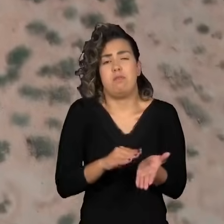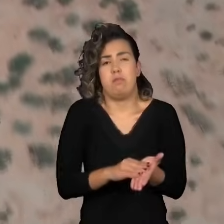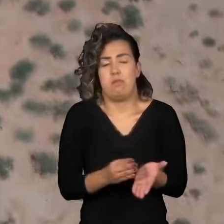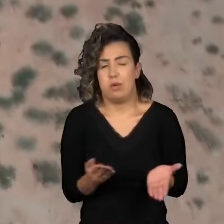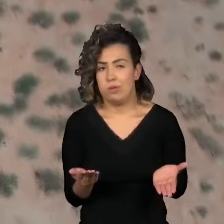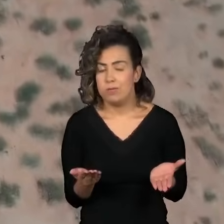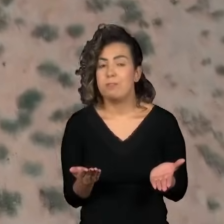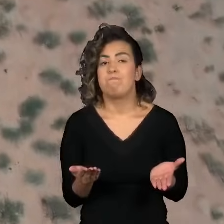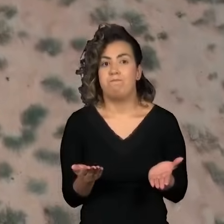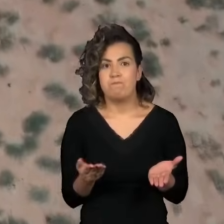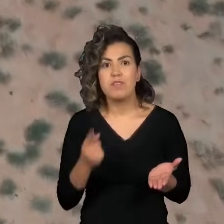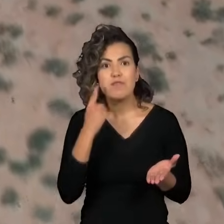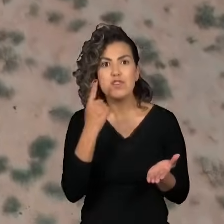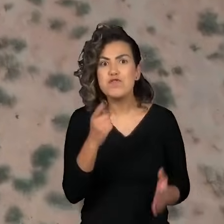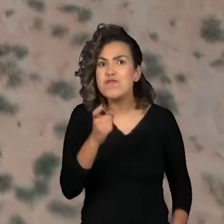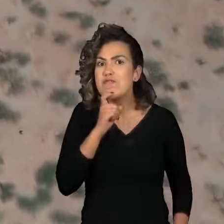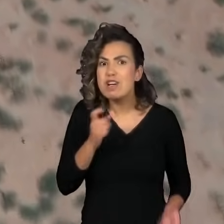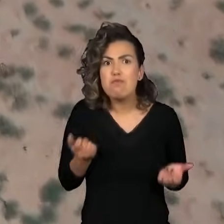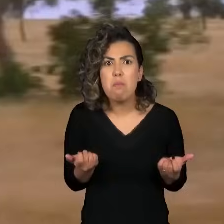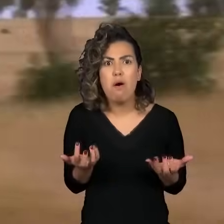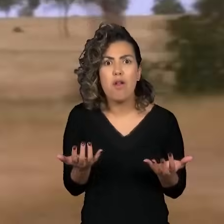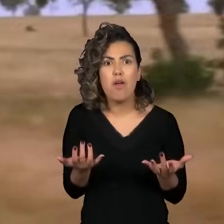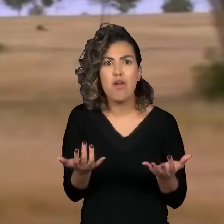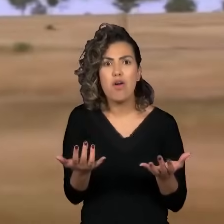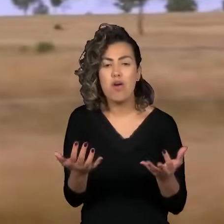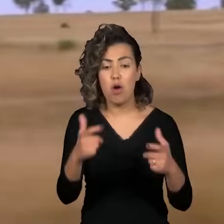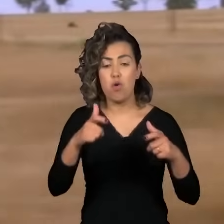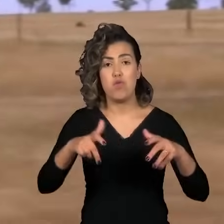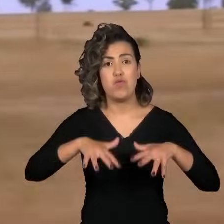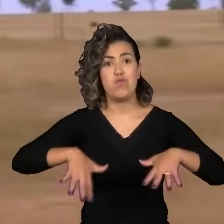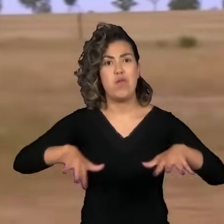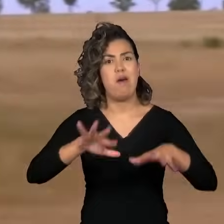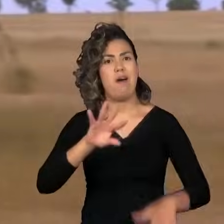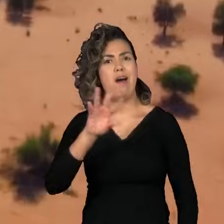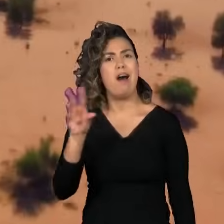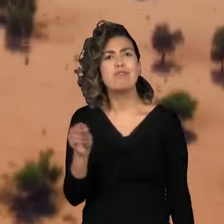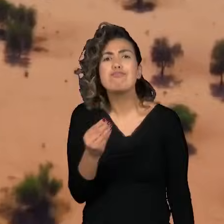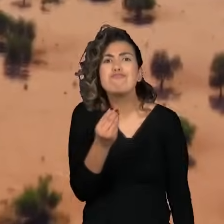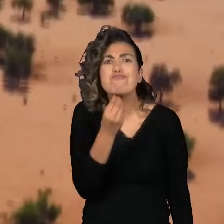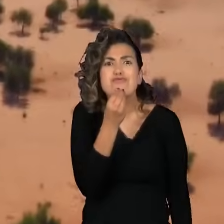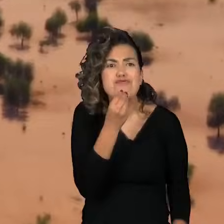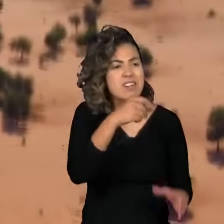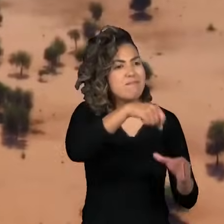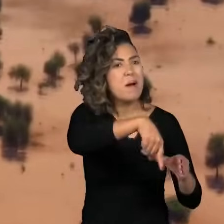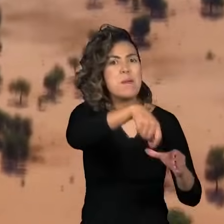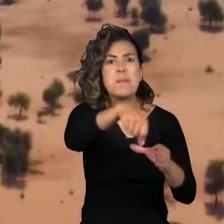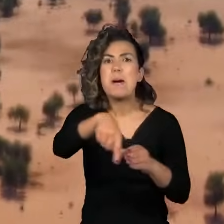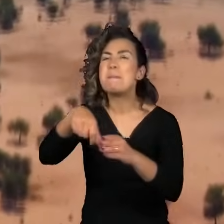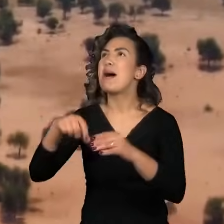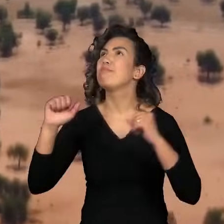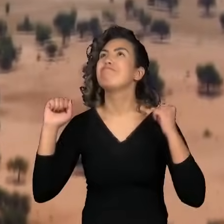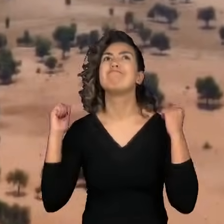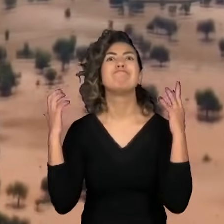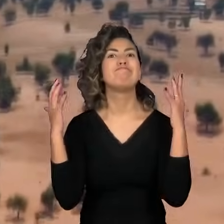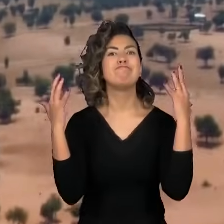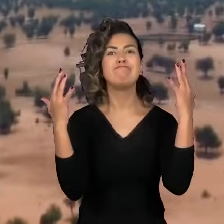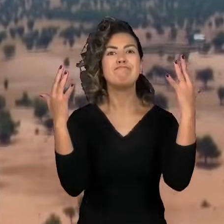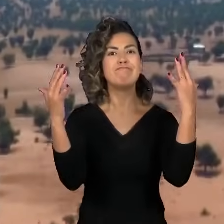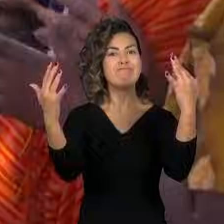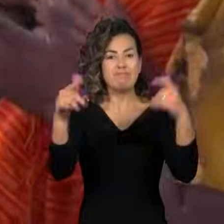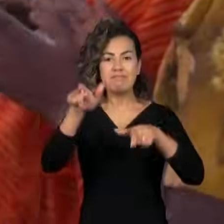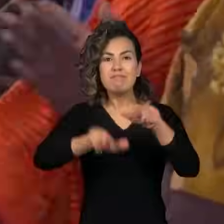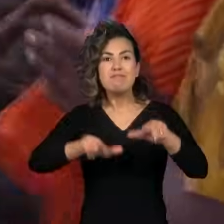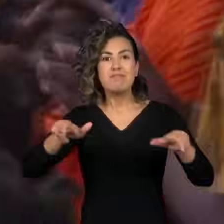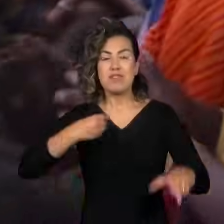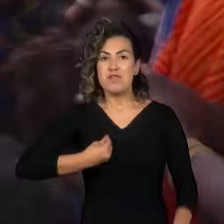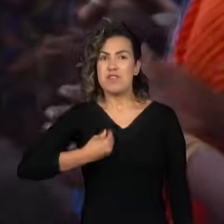A Grande Muralha Verde da África. Um sonho de floresta plantada para melhorar a condição de vida em um dos